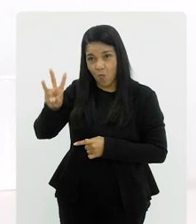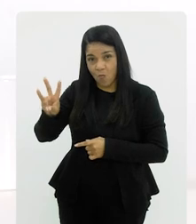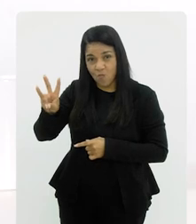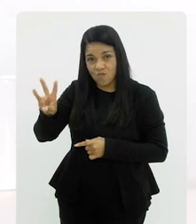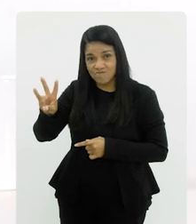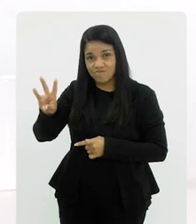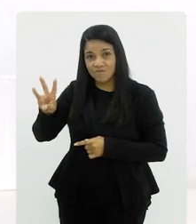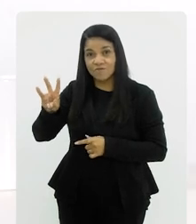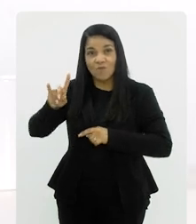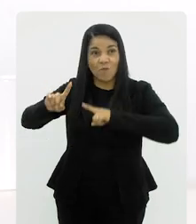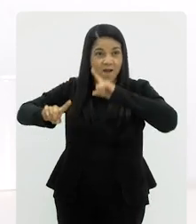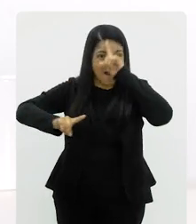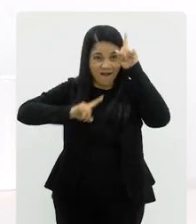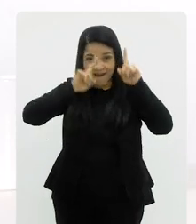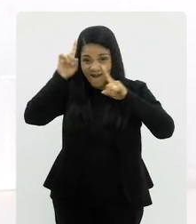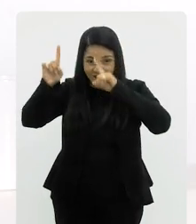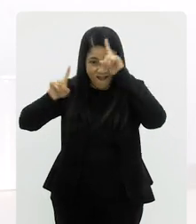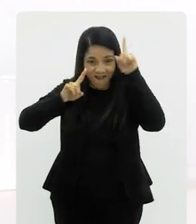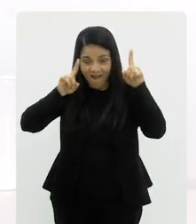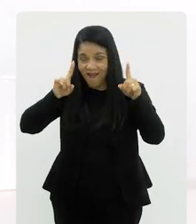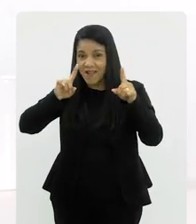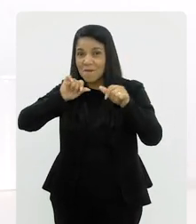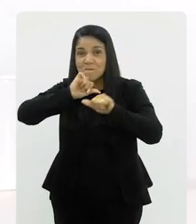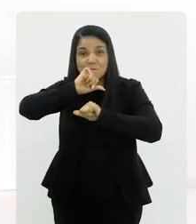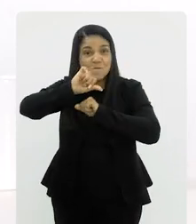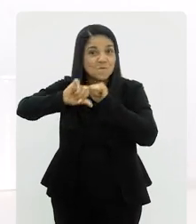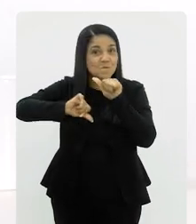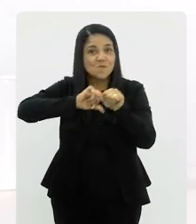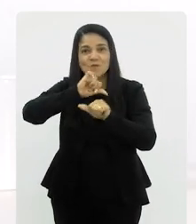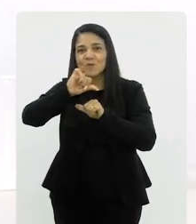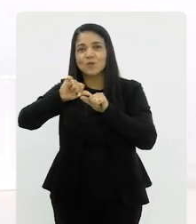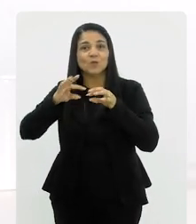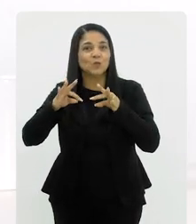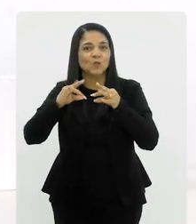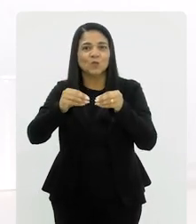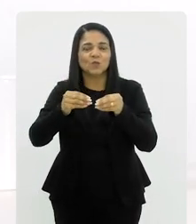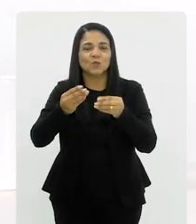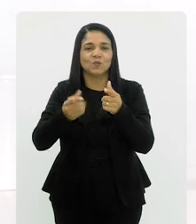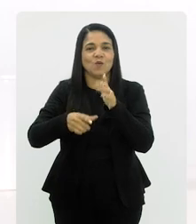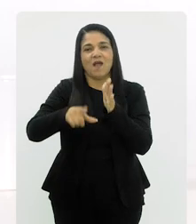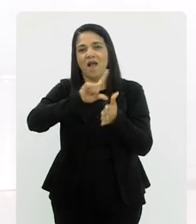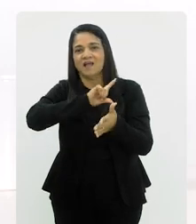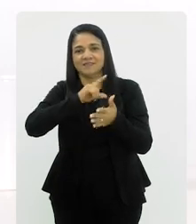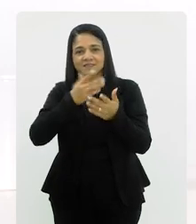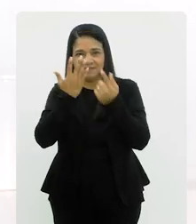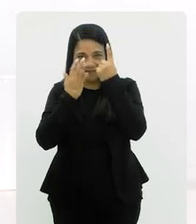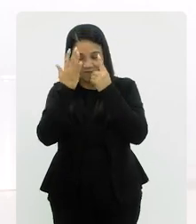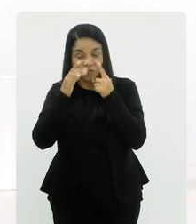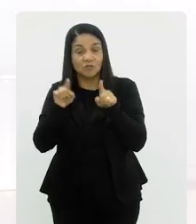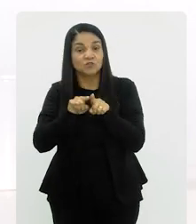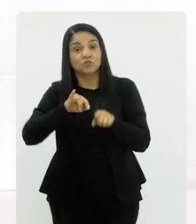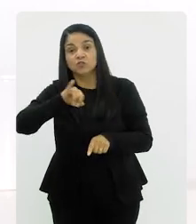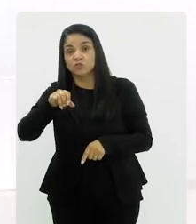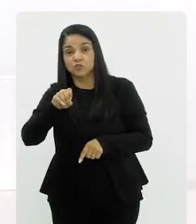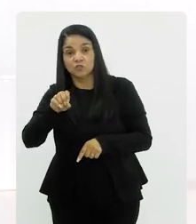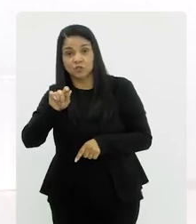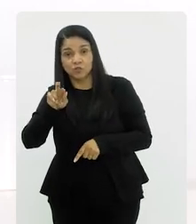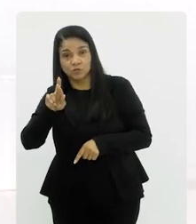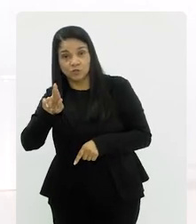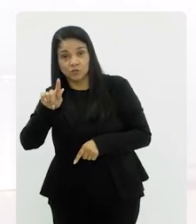com a Vila Isabel no carnaval da... Para mim foi uma reinvenção para ela, porque ela fugiu tudo da estética que ela fazia dos carnavais que ela tinha.